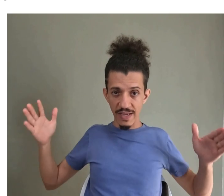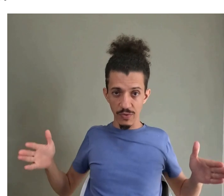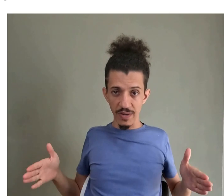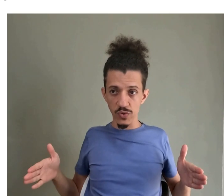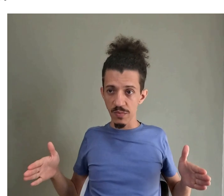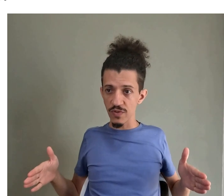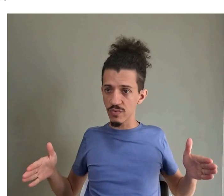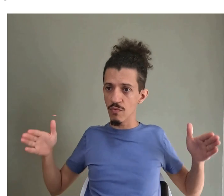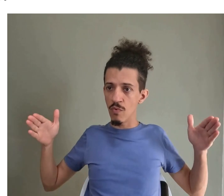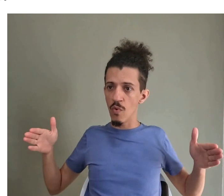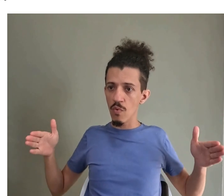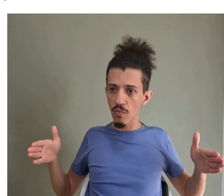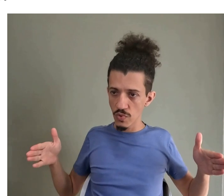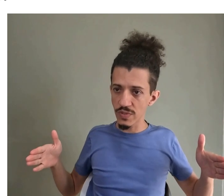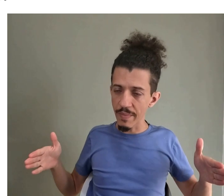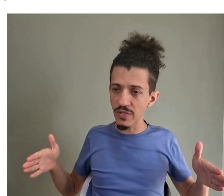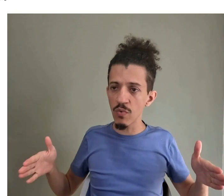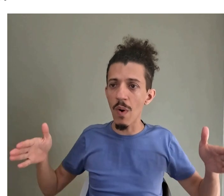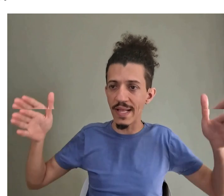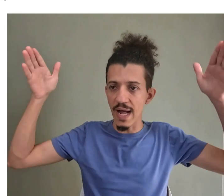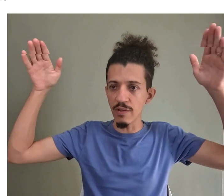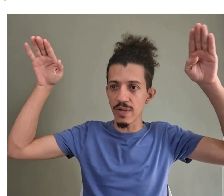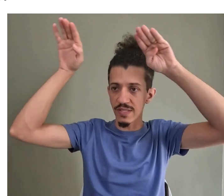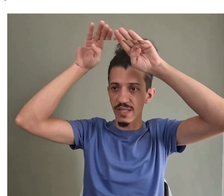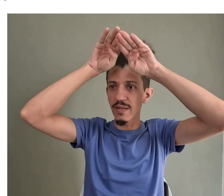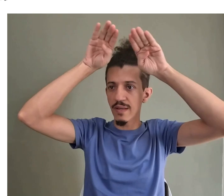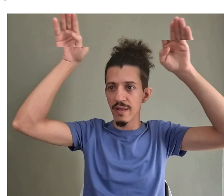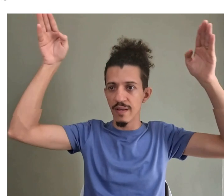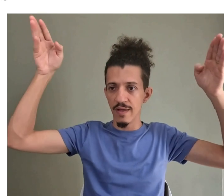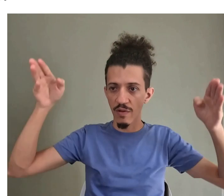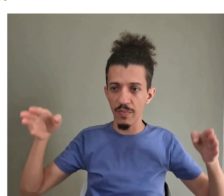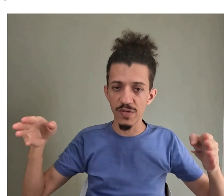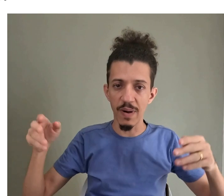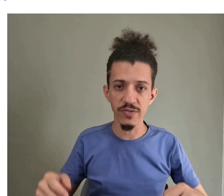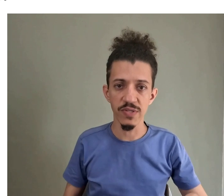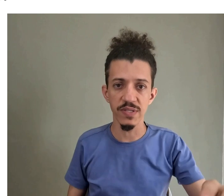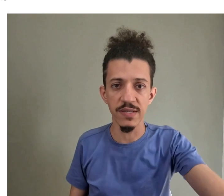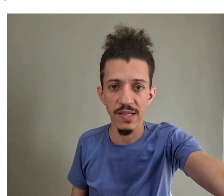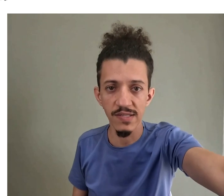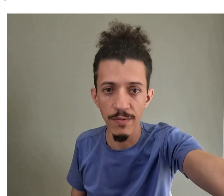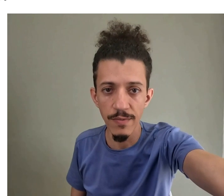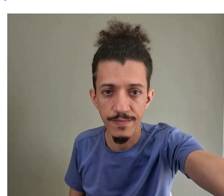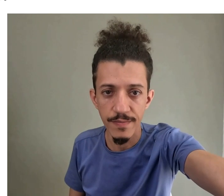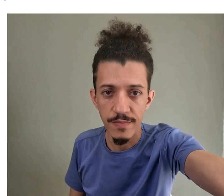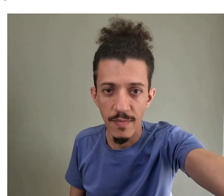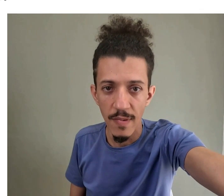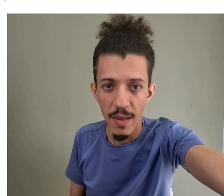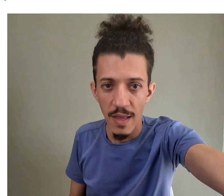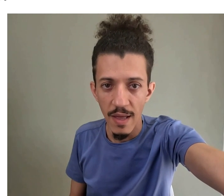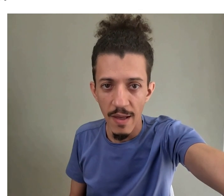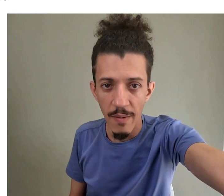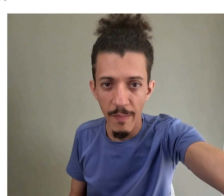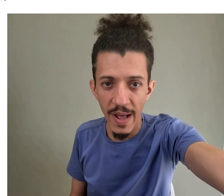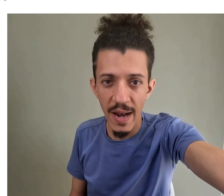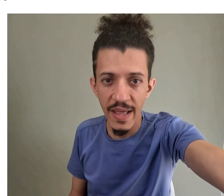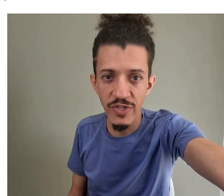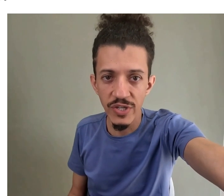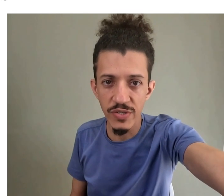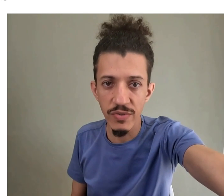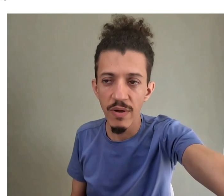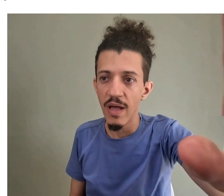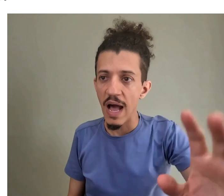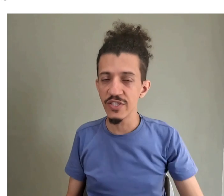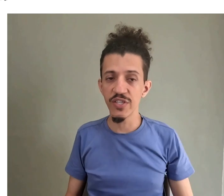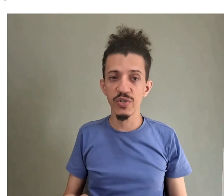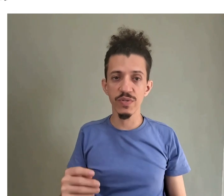é mais ou menos como se fosse justamente um quadrado aqui, sim, no meu espaço de sinalização. Para além